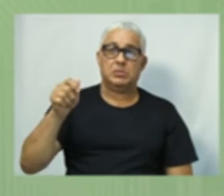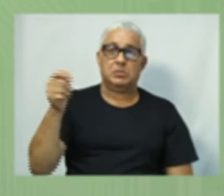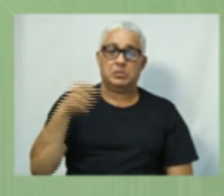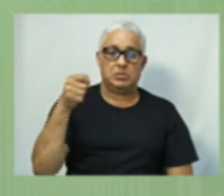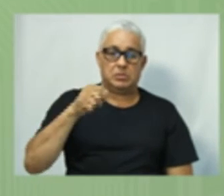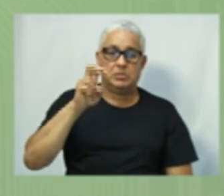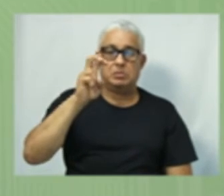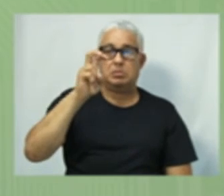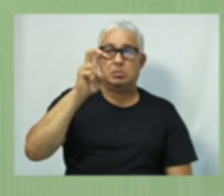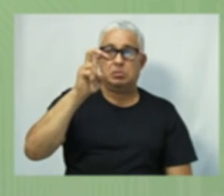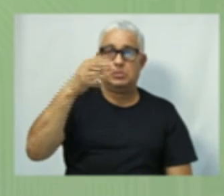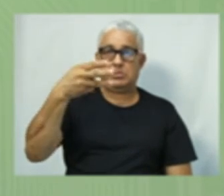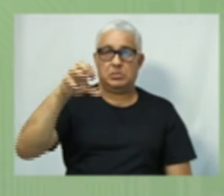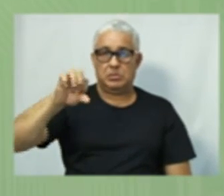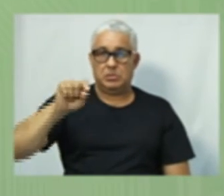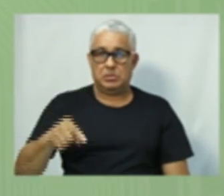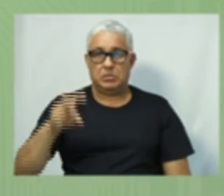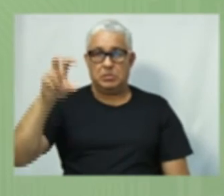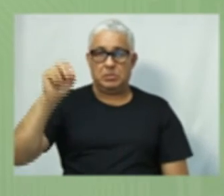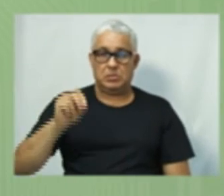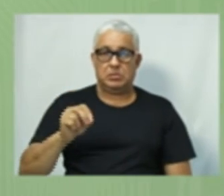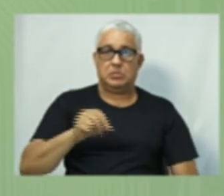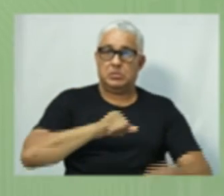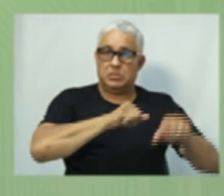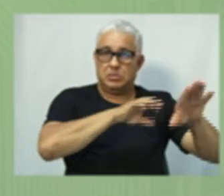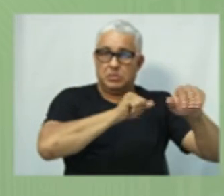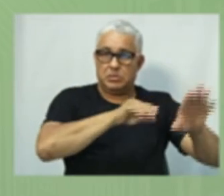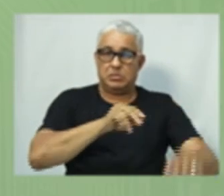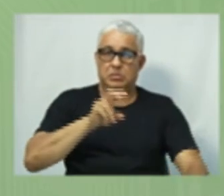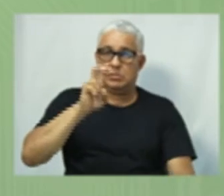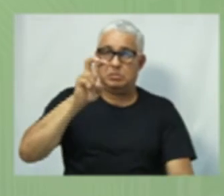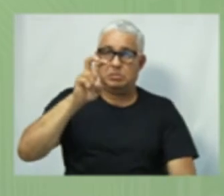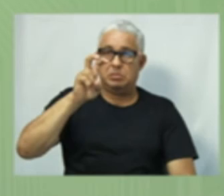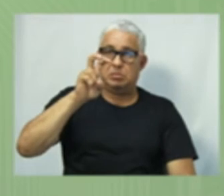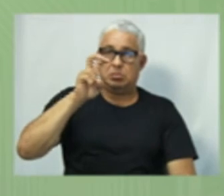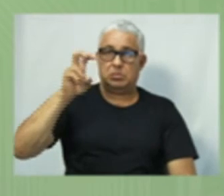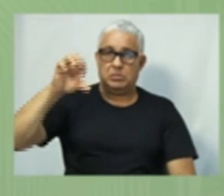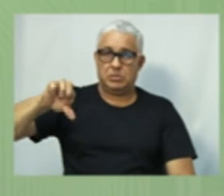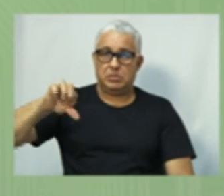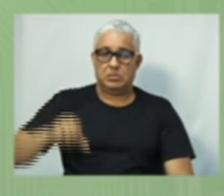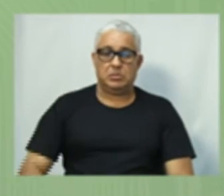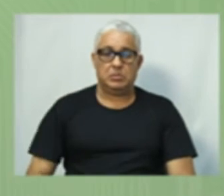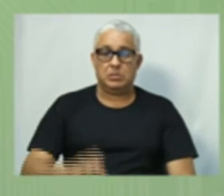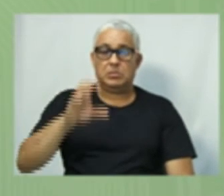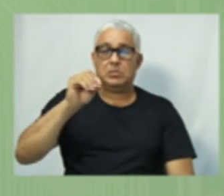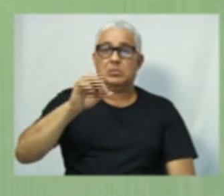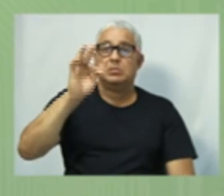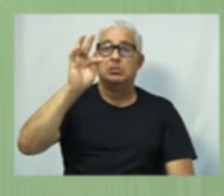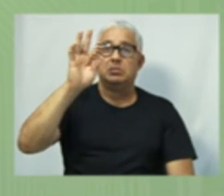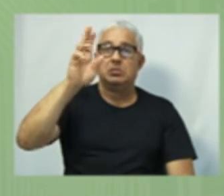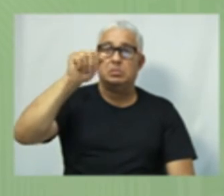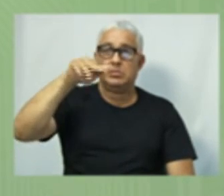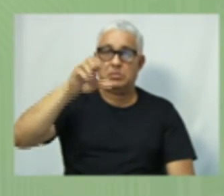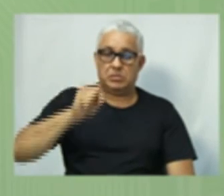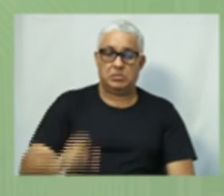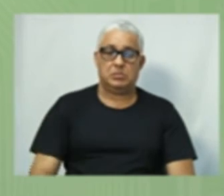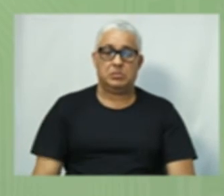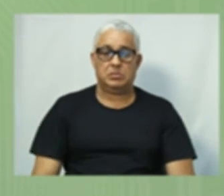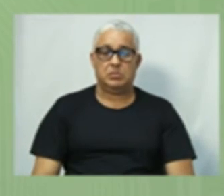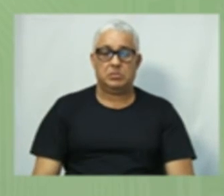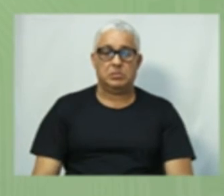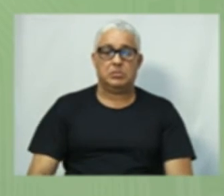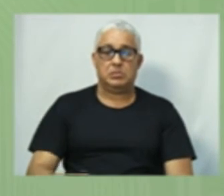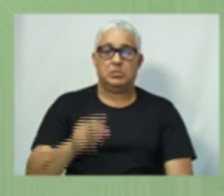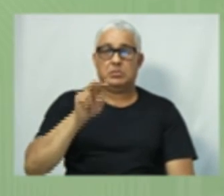539,50. Setembro, 559. E COFINS, professor, como que ficou o COFINS?